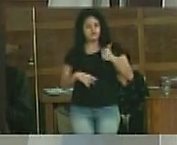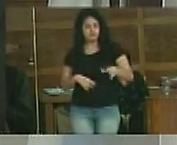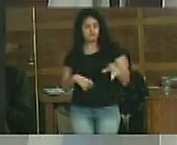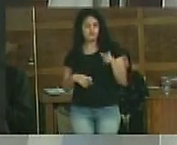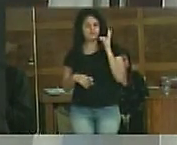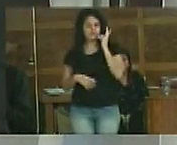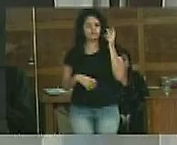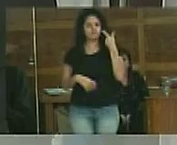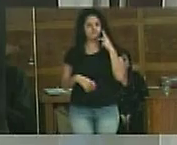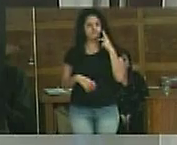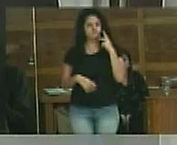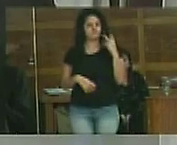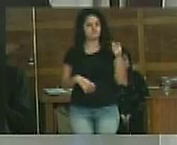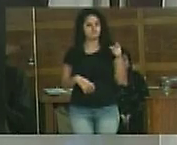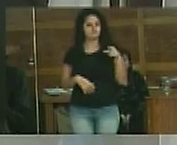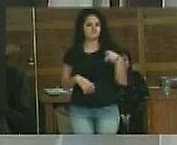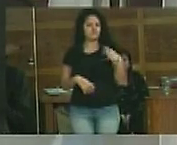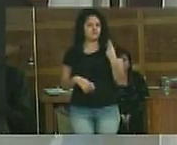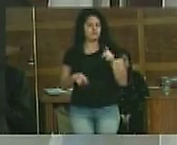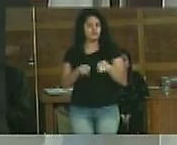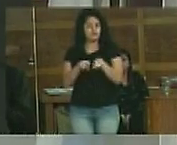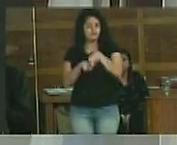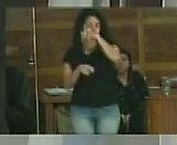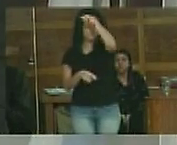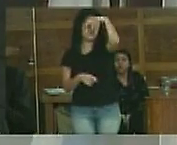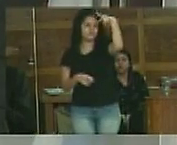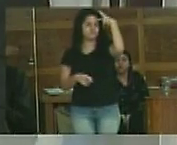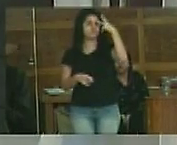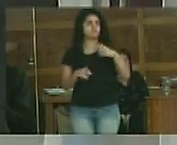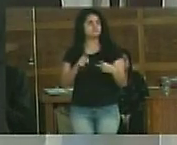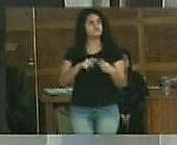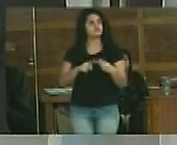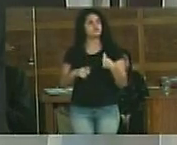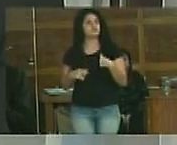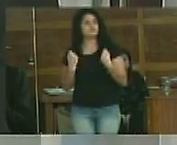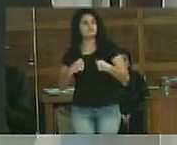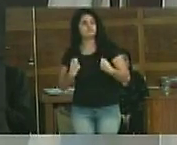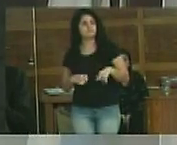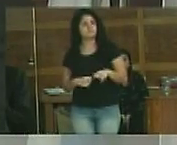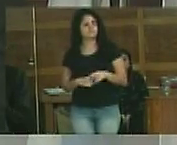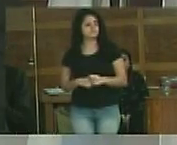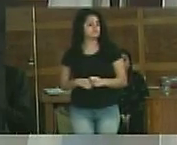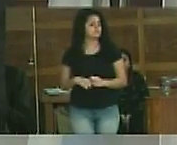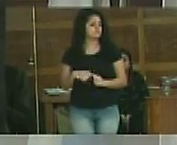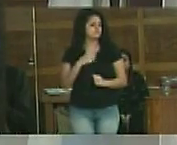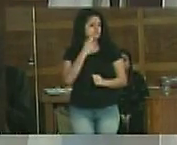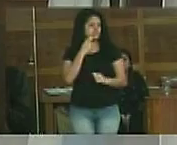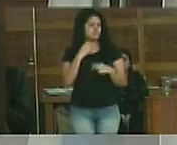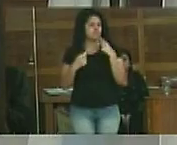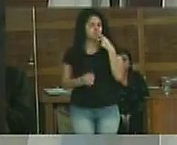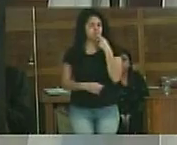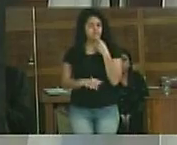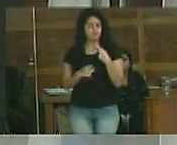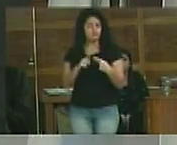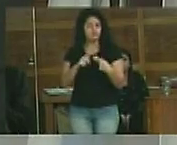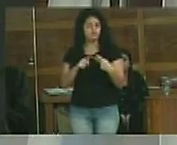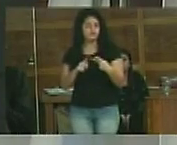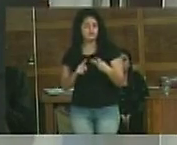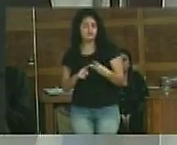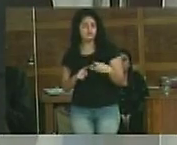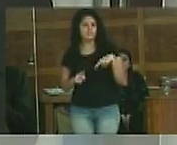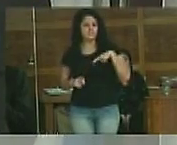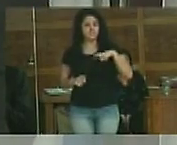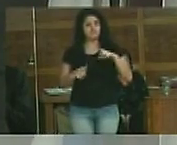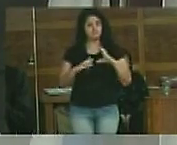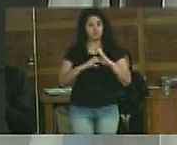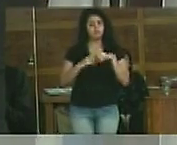o prefeito Fernando Jordão. Mas tem algumas coisas aqui que eu preciso pontuar, que está acontecendo no Camorim e